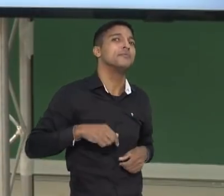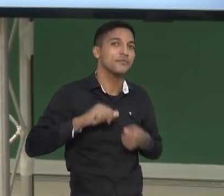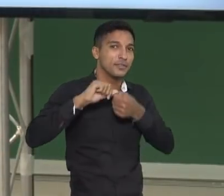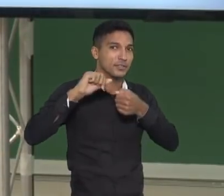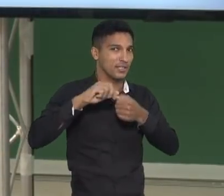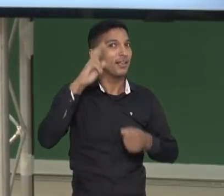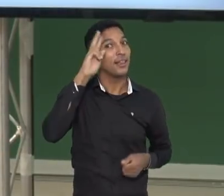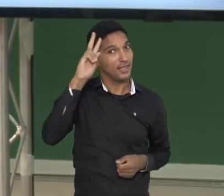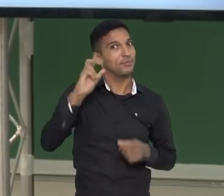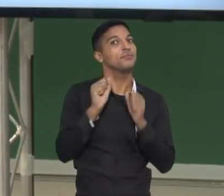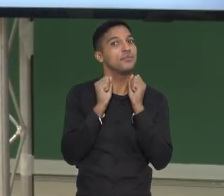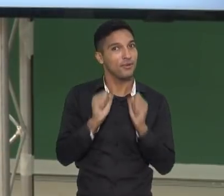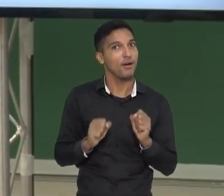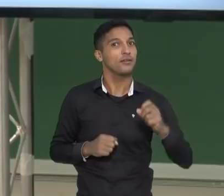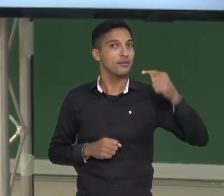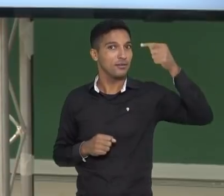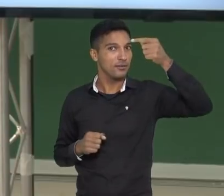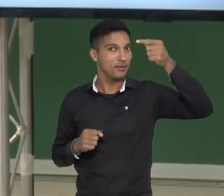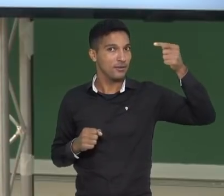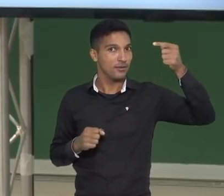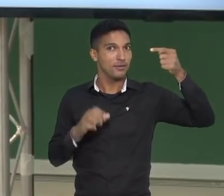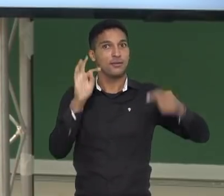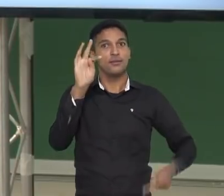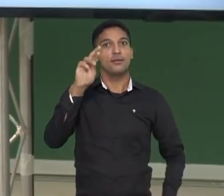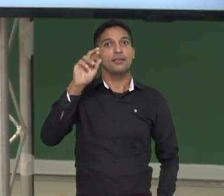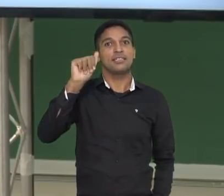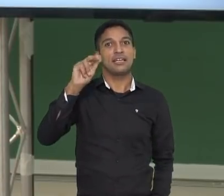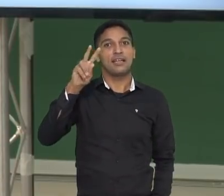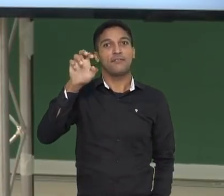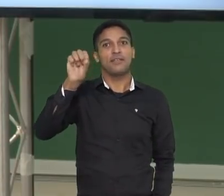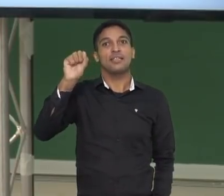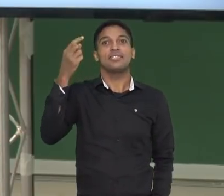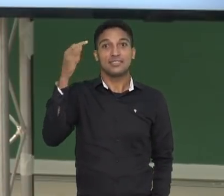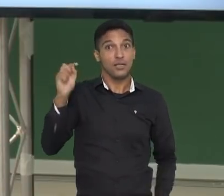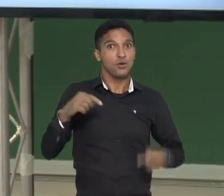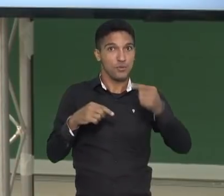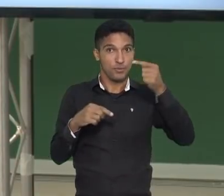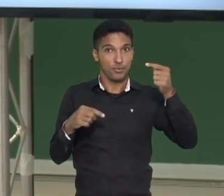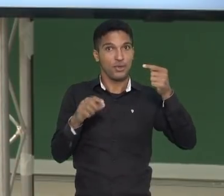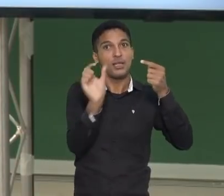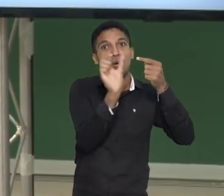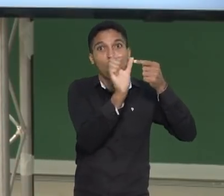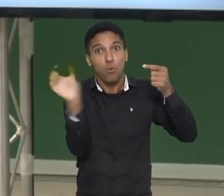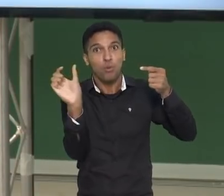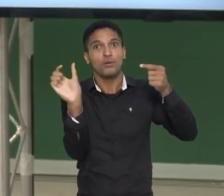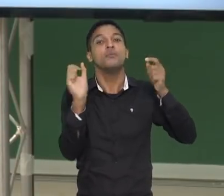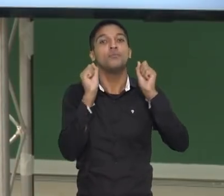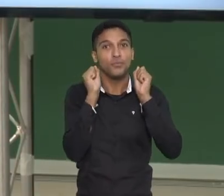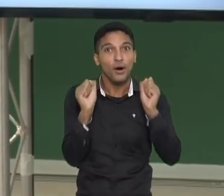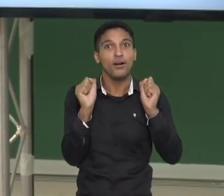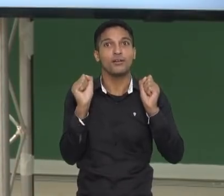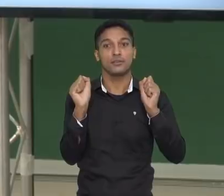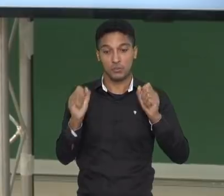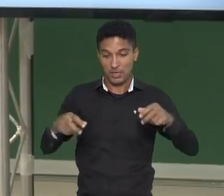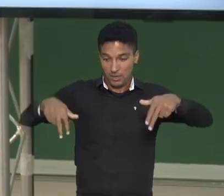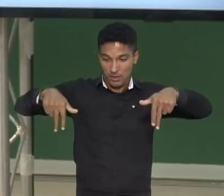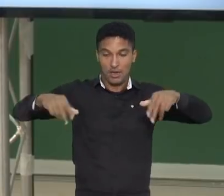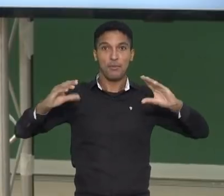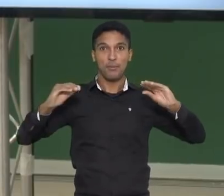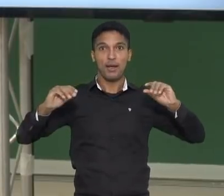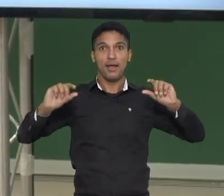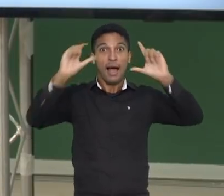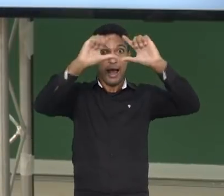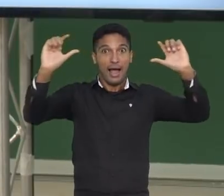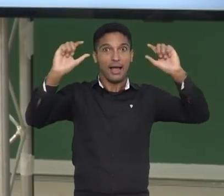usar o travessão, que a gente viu na aula passada, não, né? Que a gente viu agora no slide passado, e